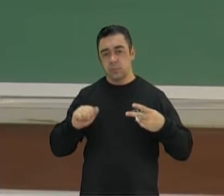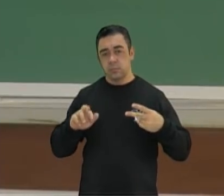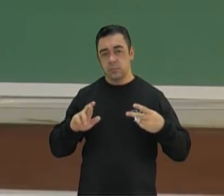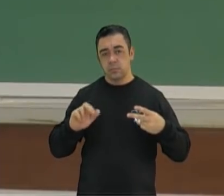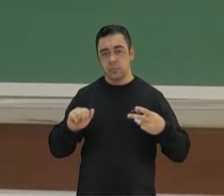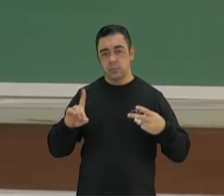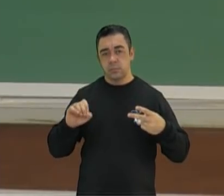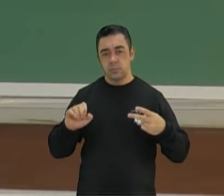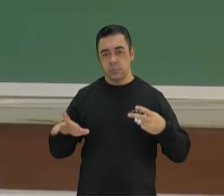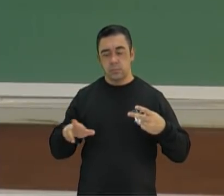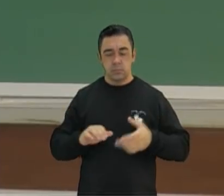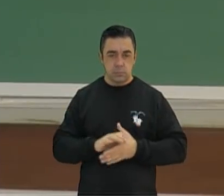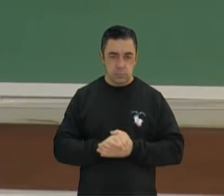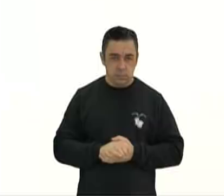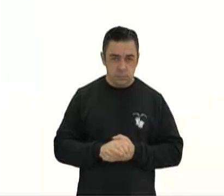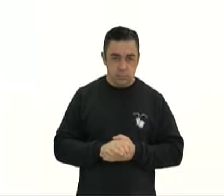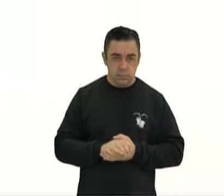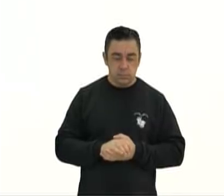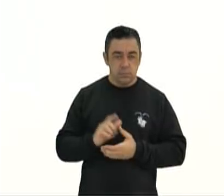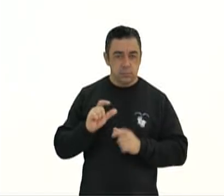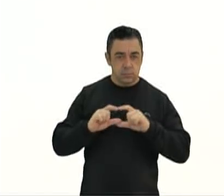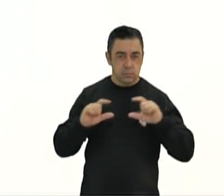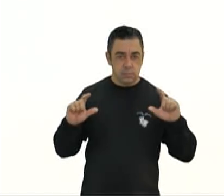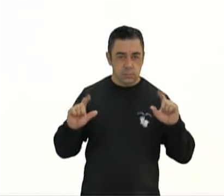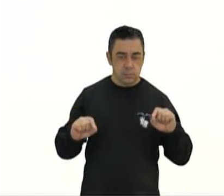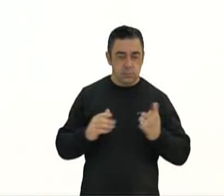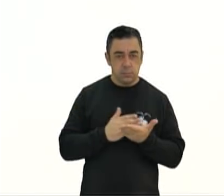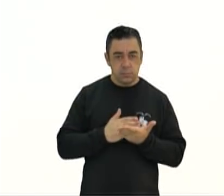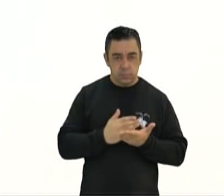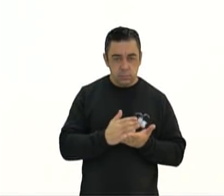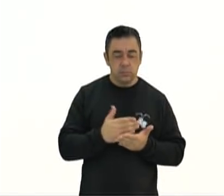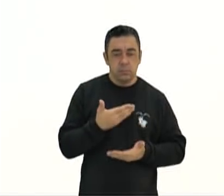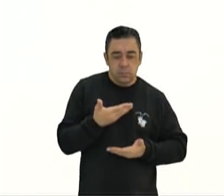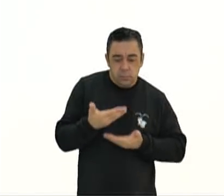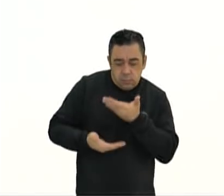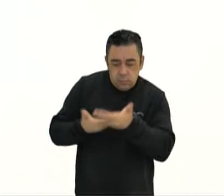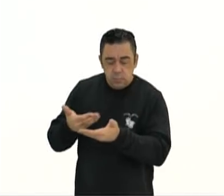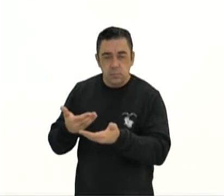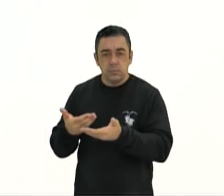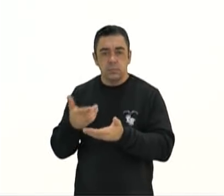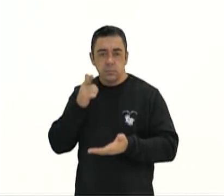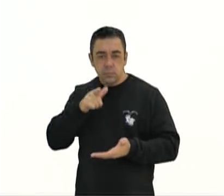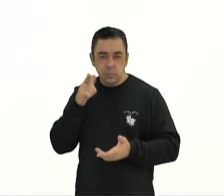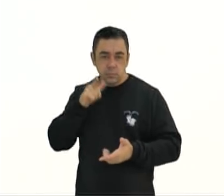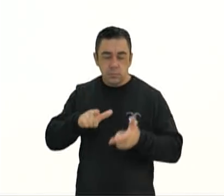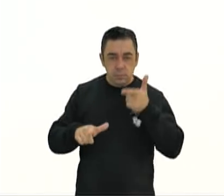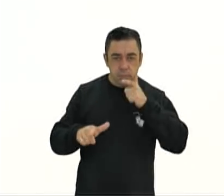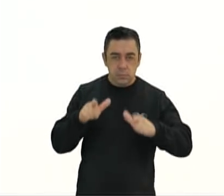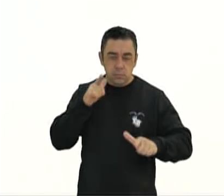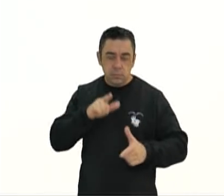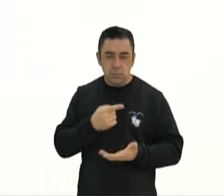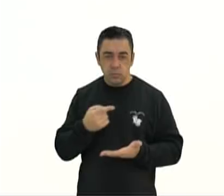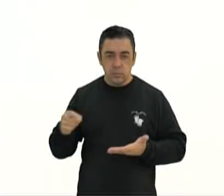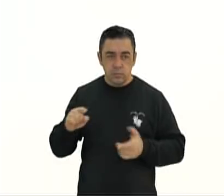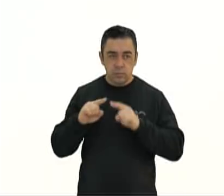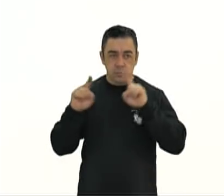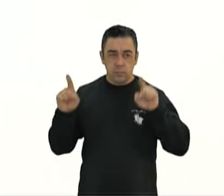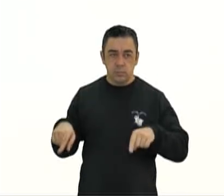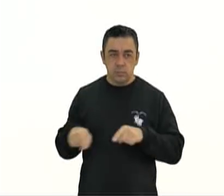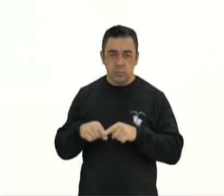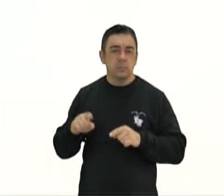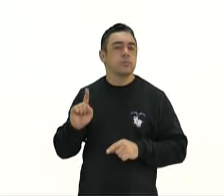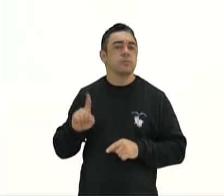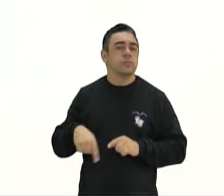Mais uma atividade. A frase "e iniciou o tratamento e suas conquistas" no último quadrinho